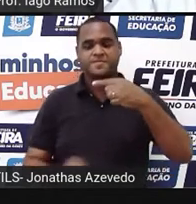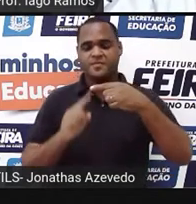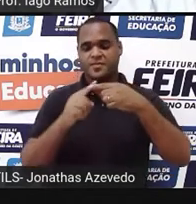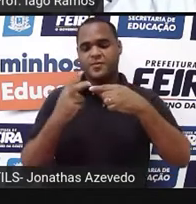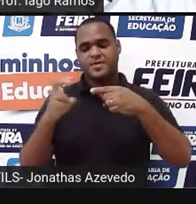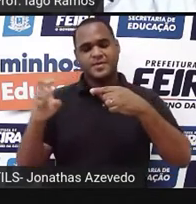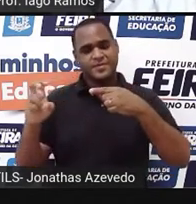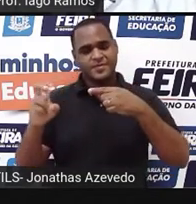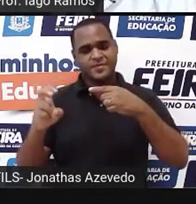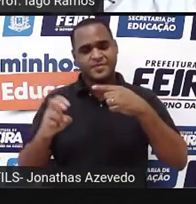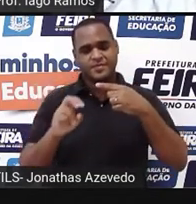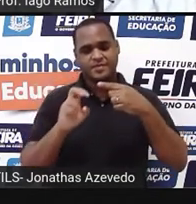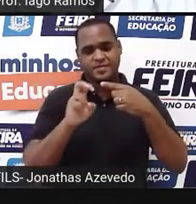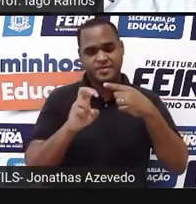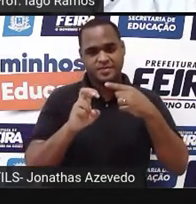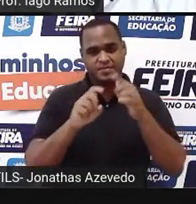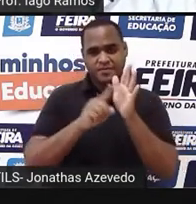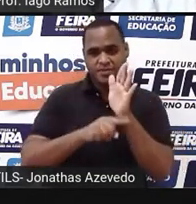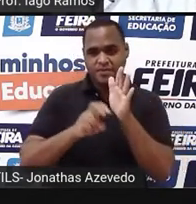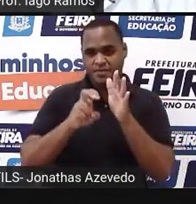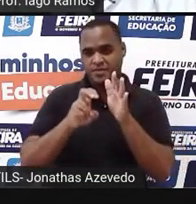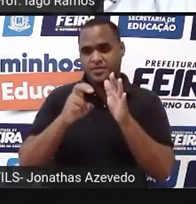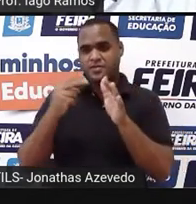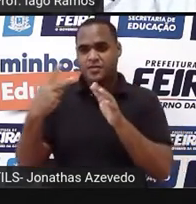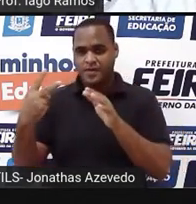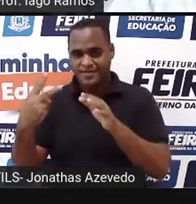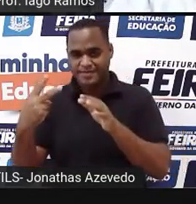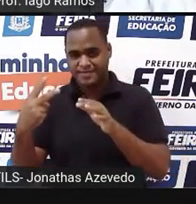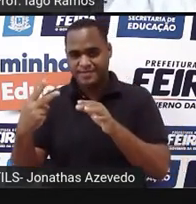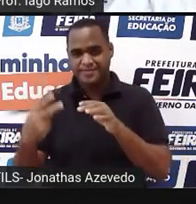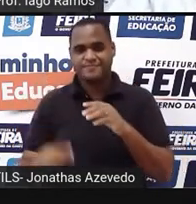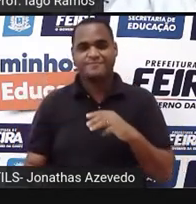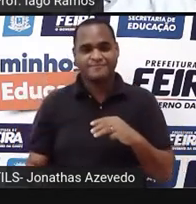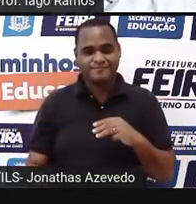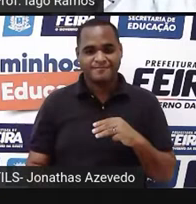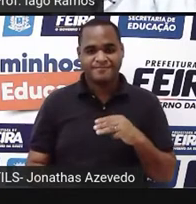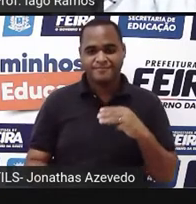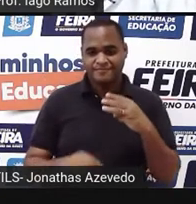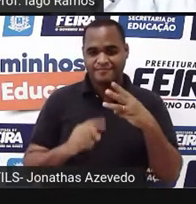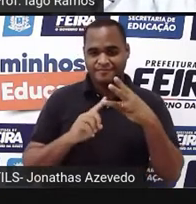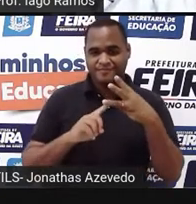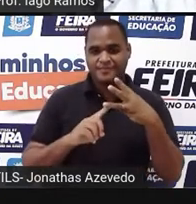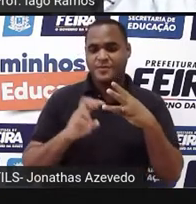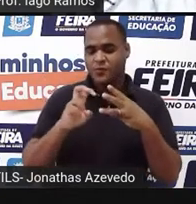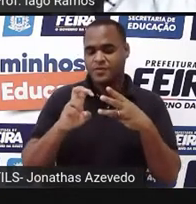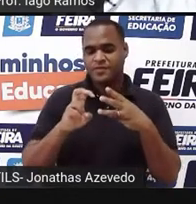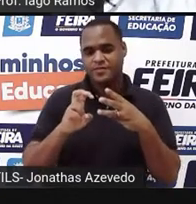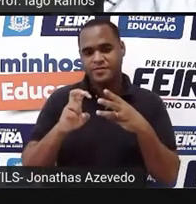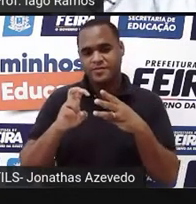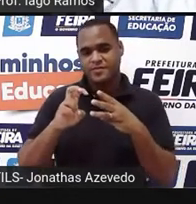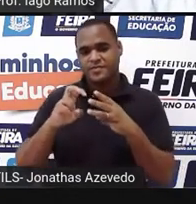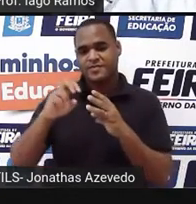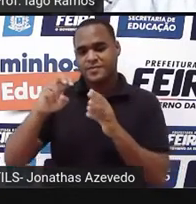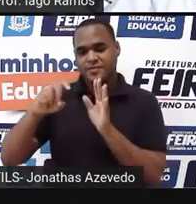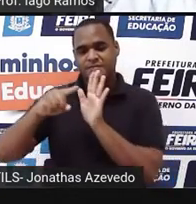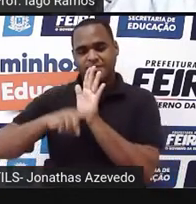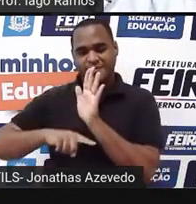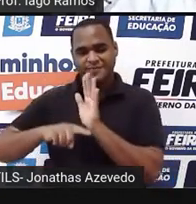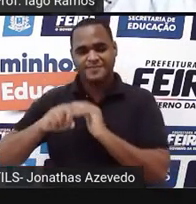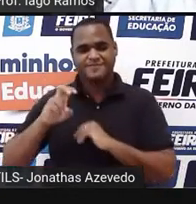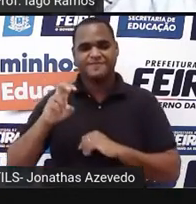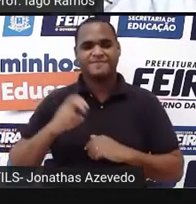e 5, na letra B, 5 negativo e 2, e na letra C, 5 positivo e